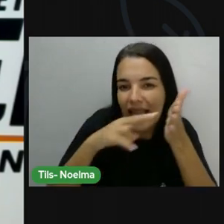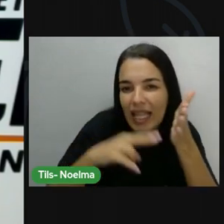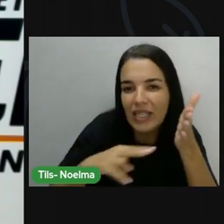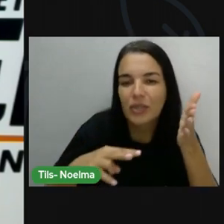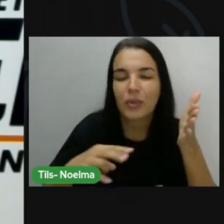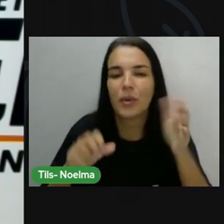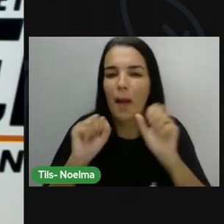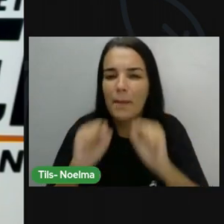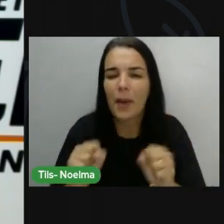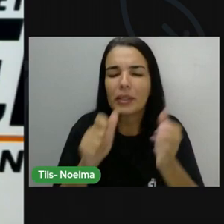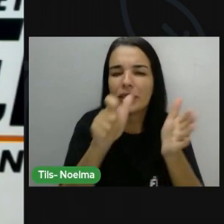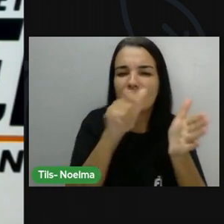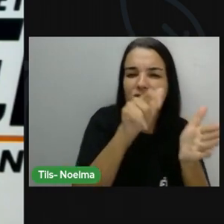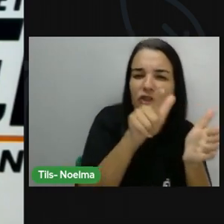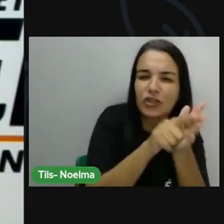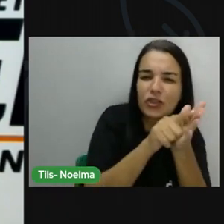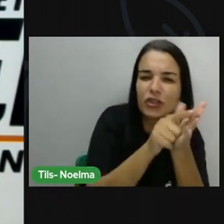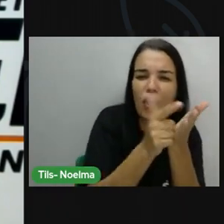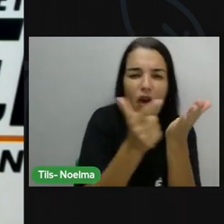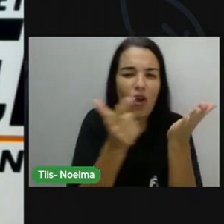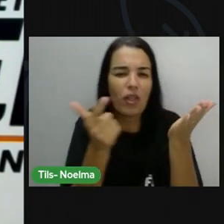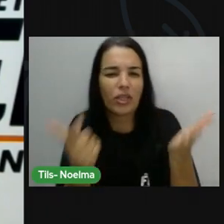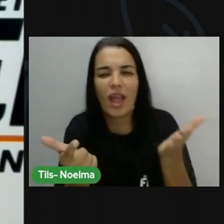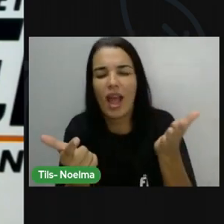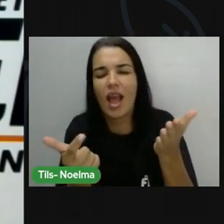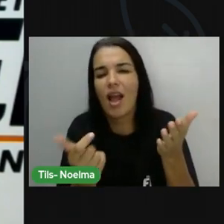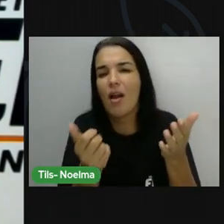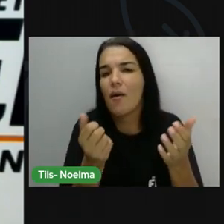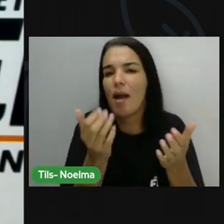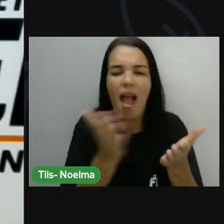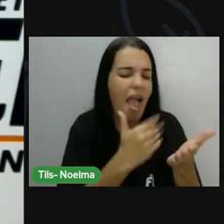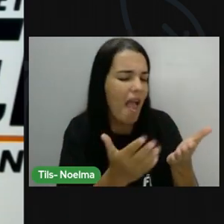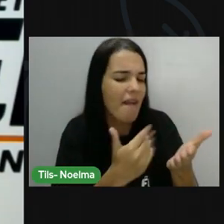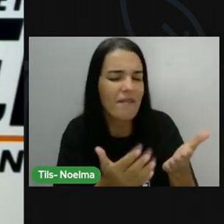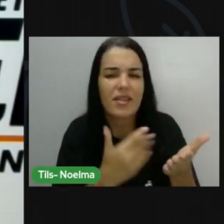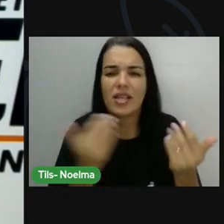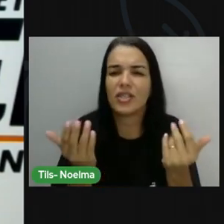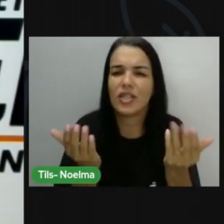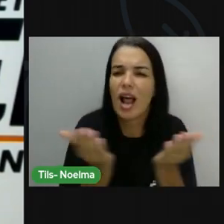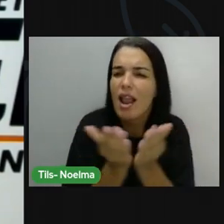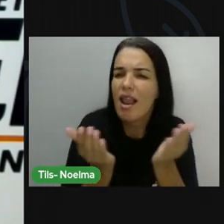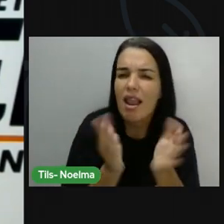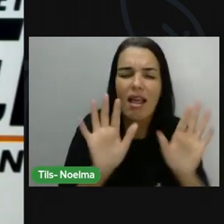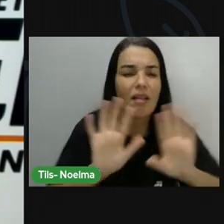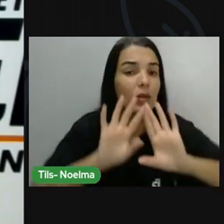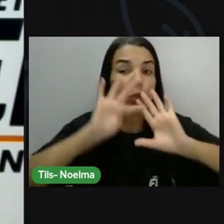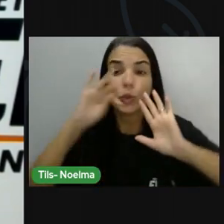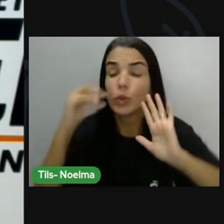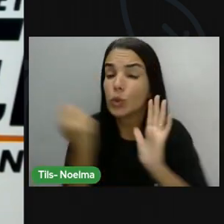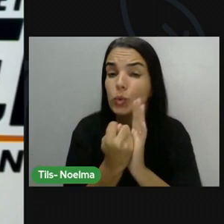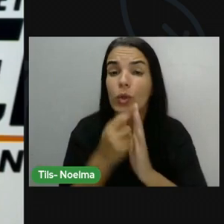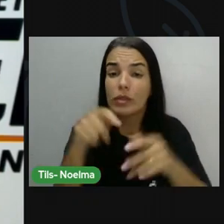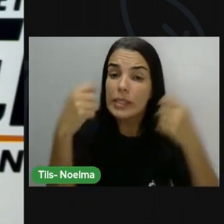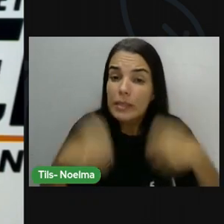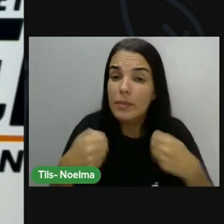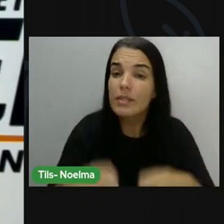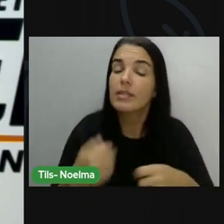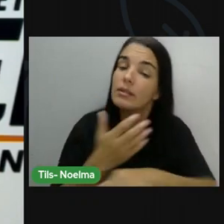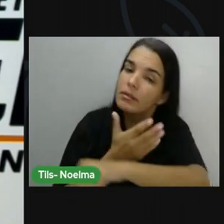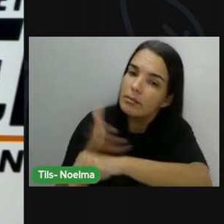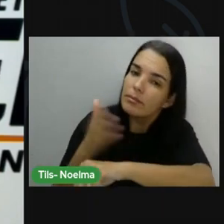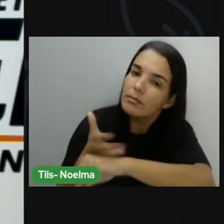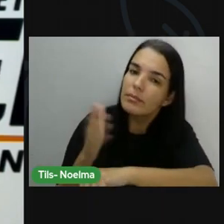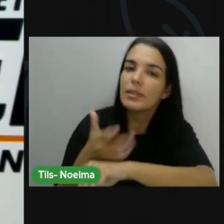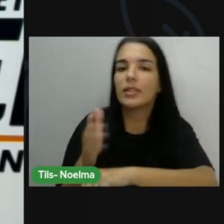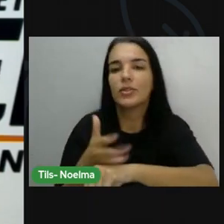jornais, ou pode ser folhetinho, o que for, mas pratiquem a leitura de vocês, que